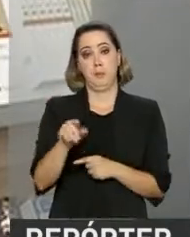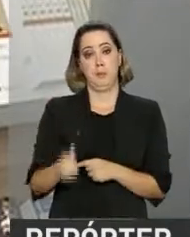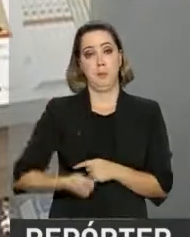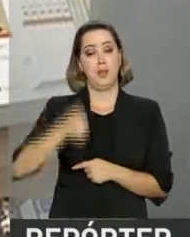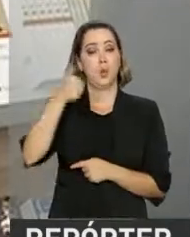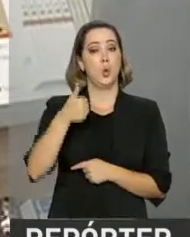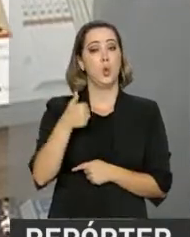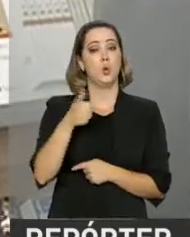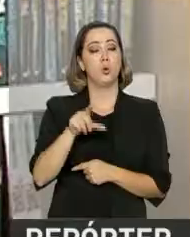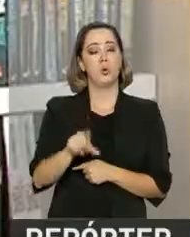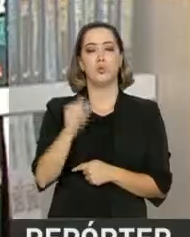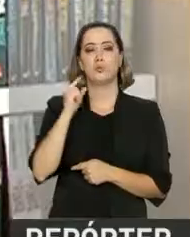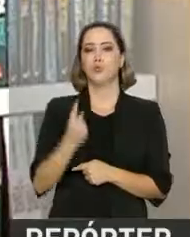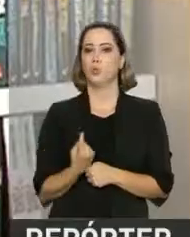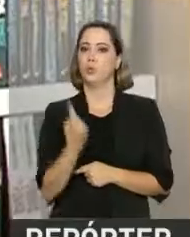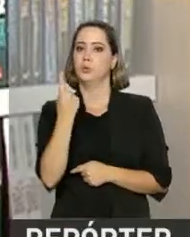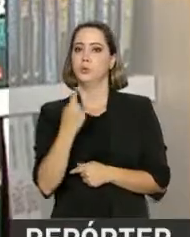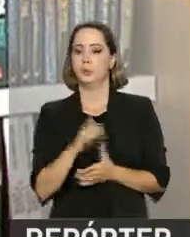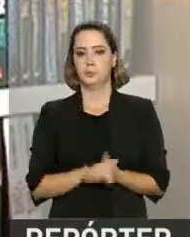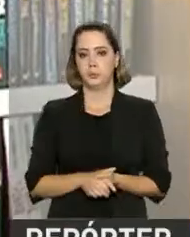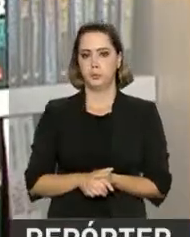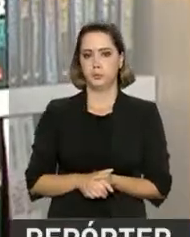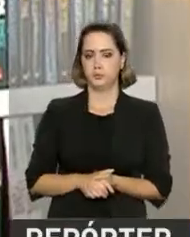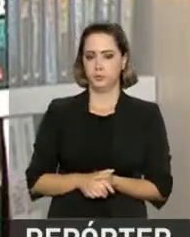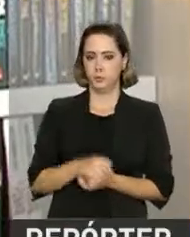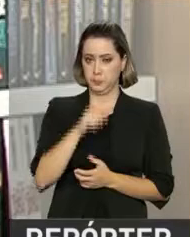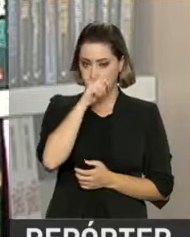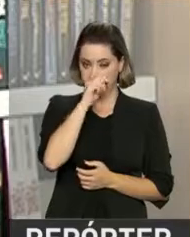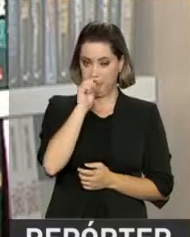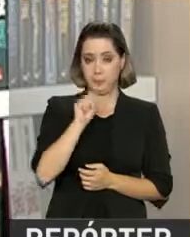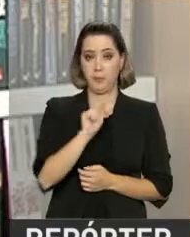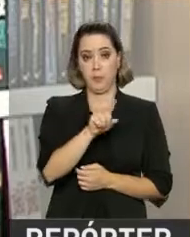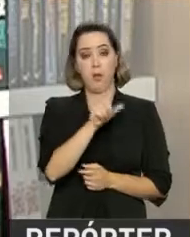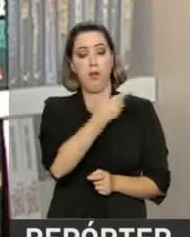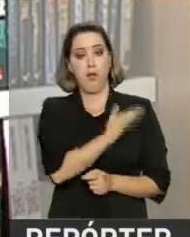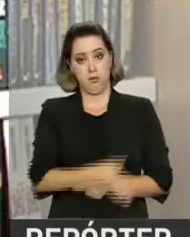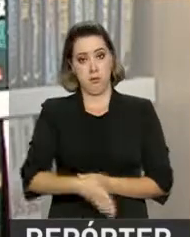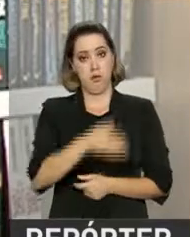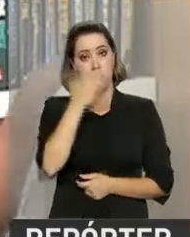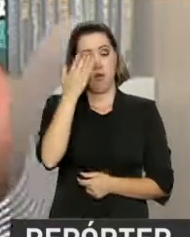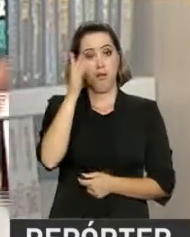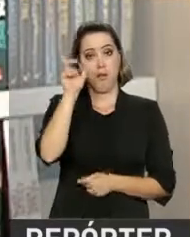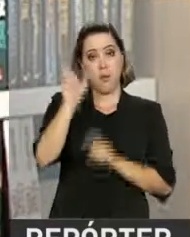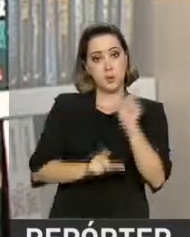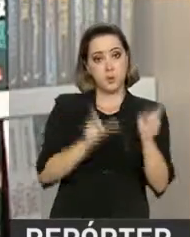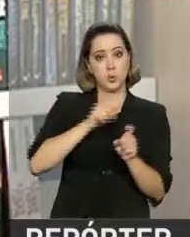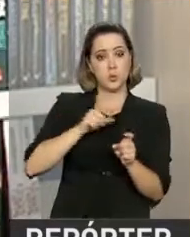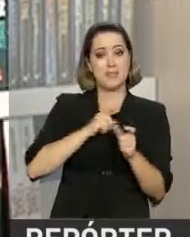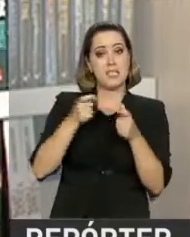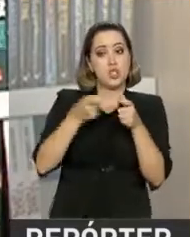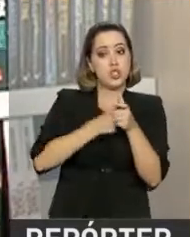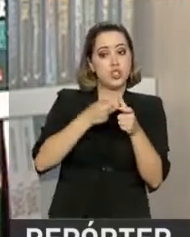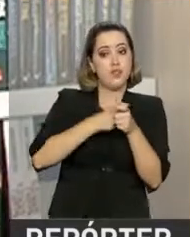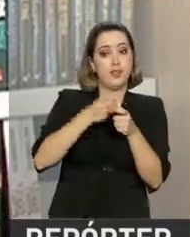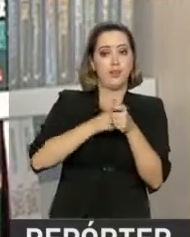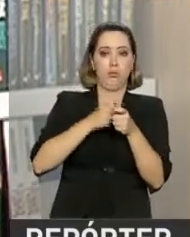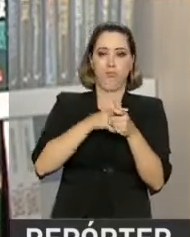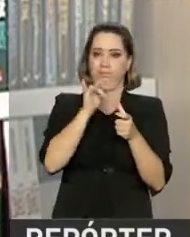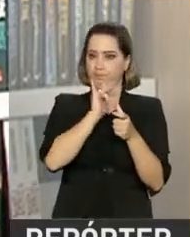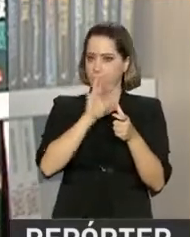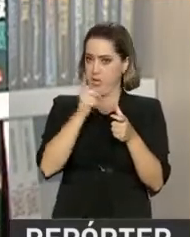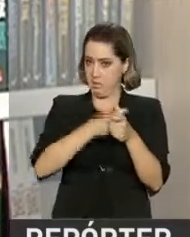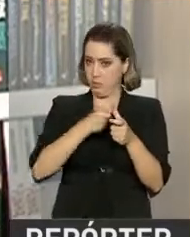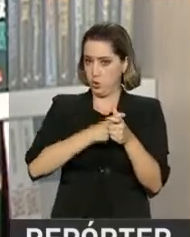em apenas um caso. Admita que esse contribuinte tenha uma dívida com cartão de crédito ou com uma outra instituição financeira. É